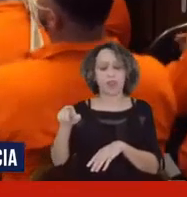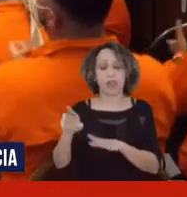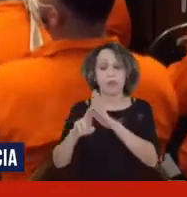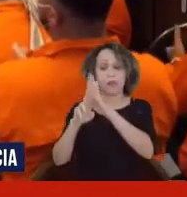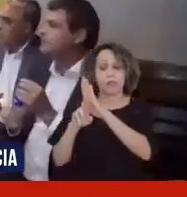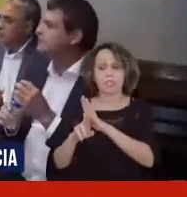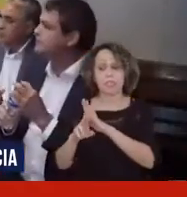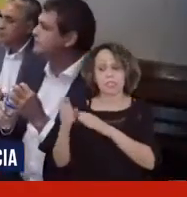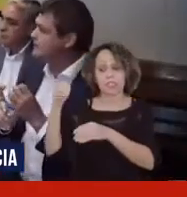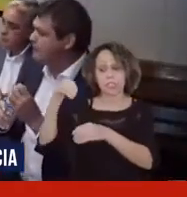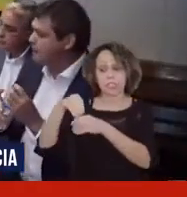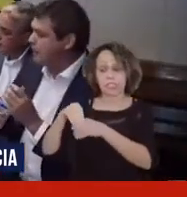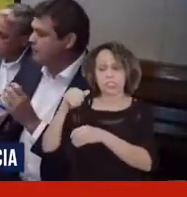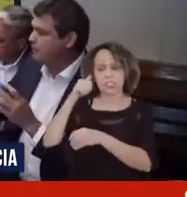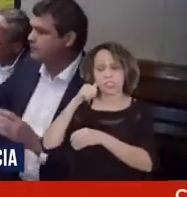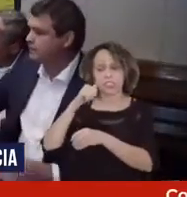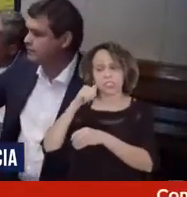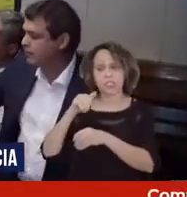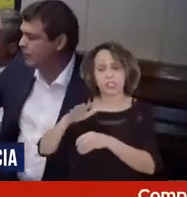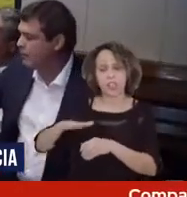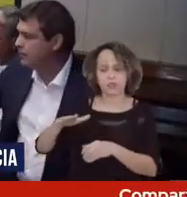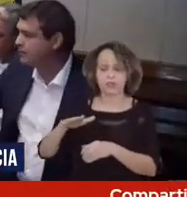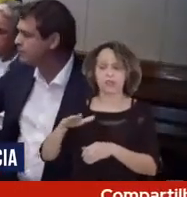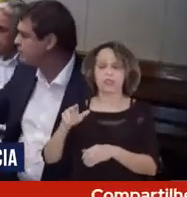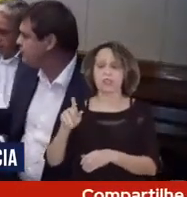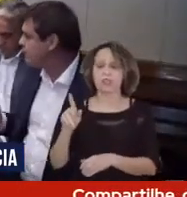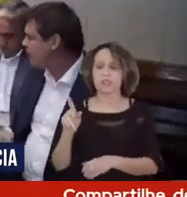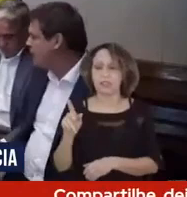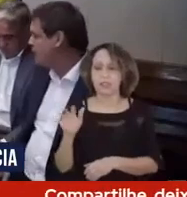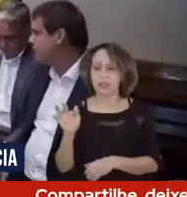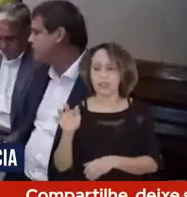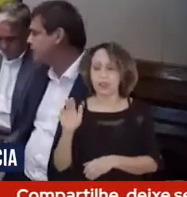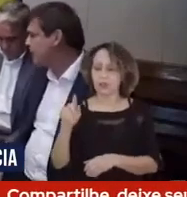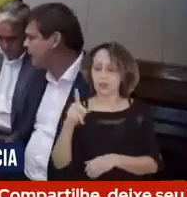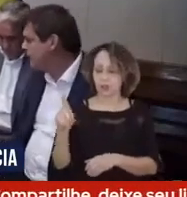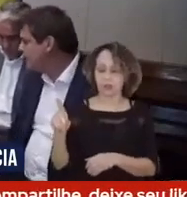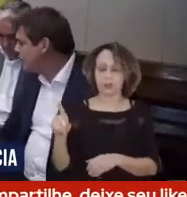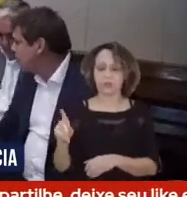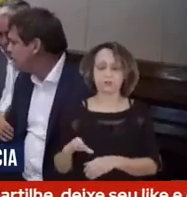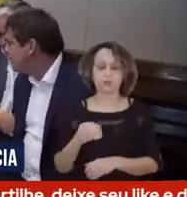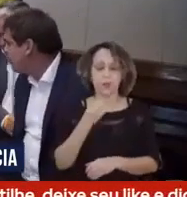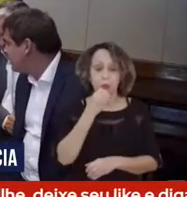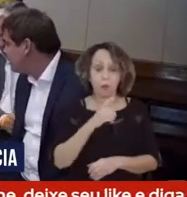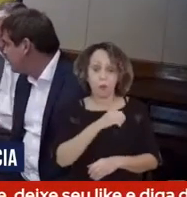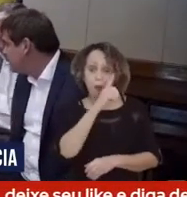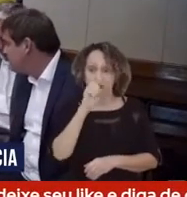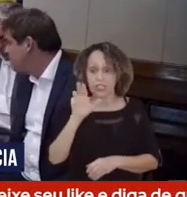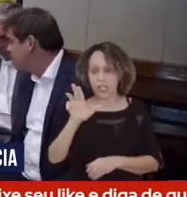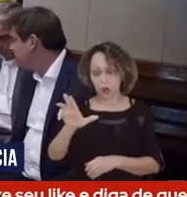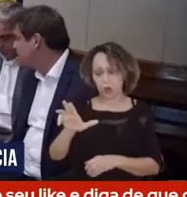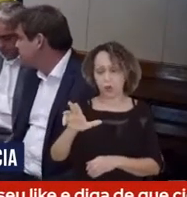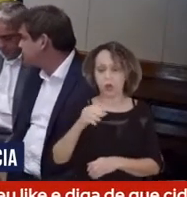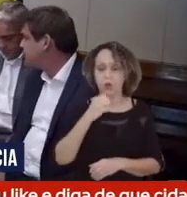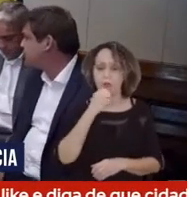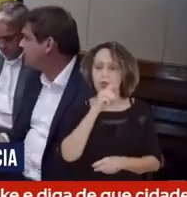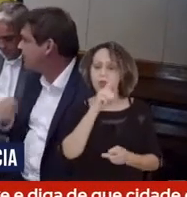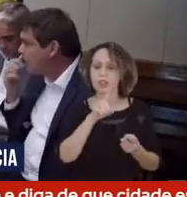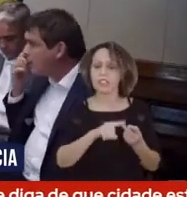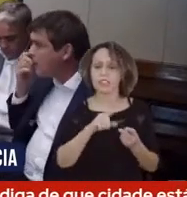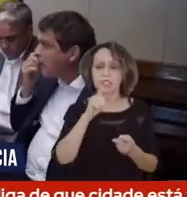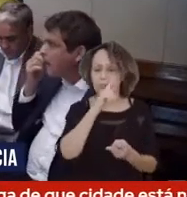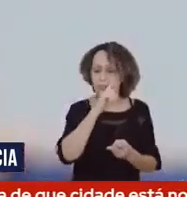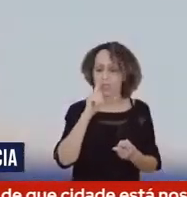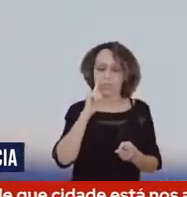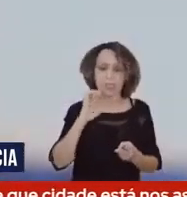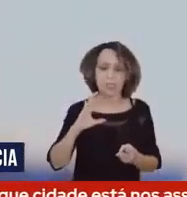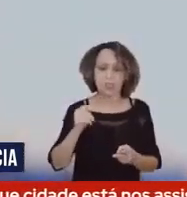Bom dia. Bom dia, presidente Lula. Bom dia, Gleice e todo mundo que acompanha a mesa. Eu acabei de fazer